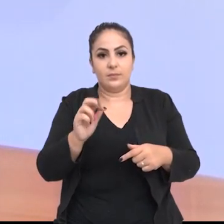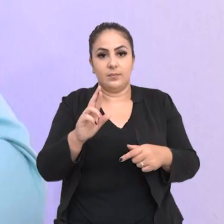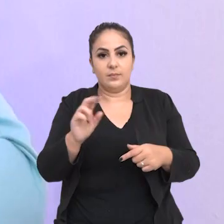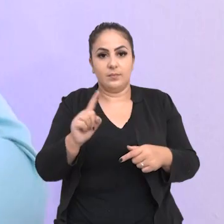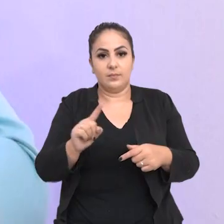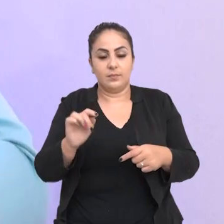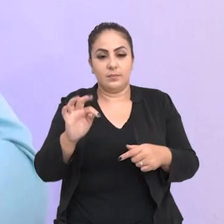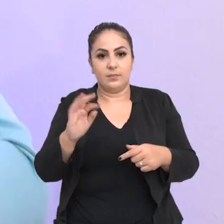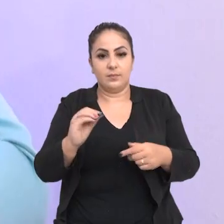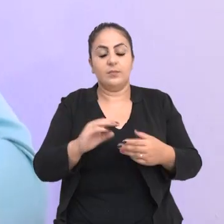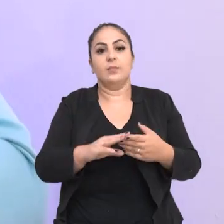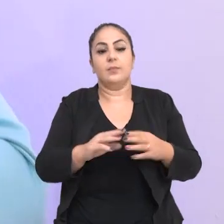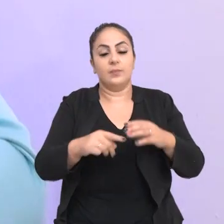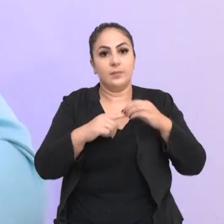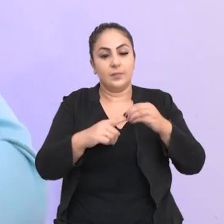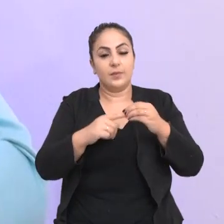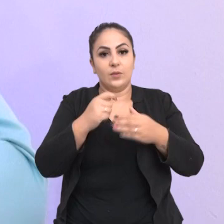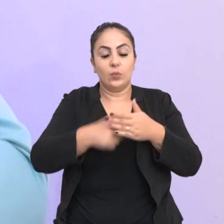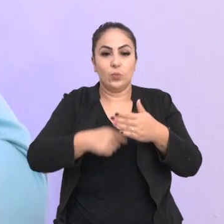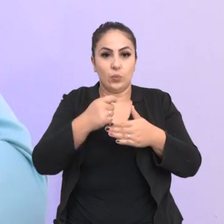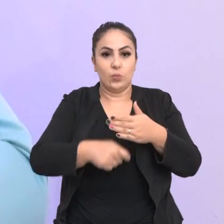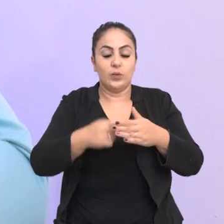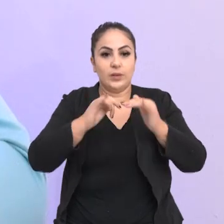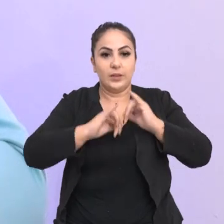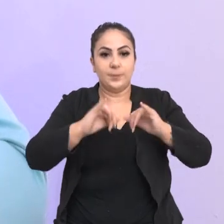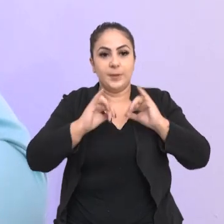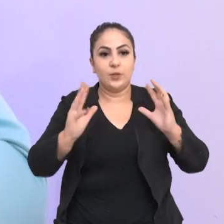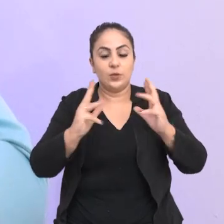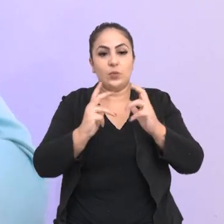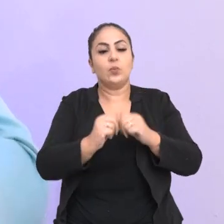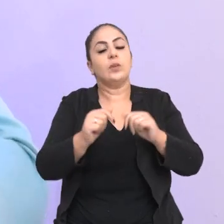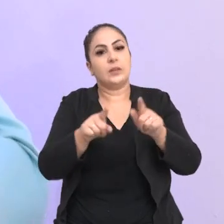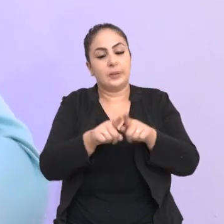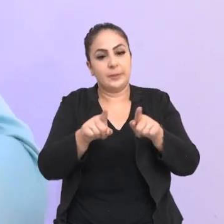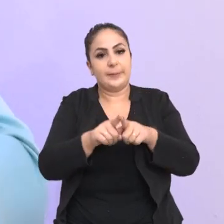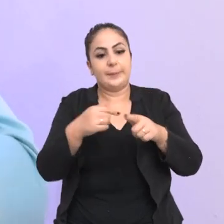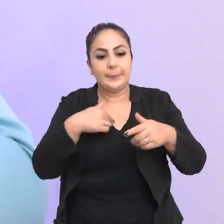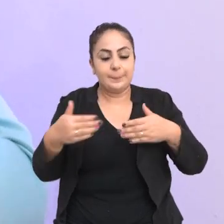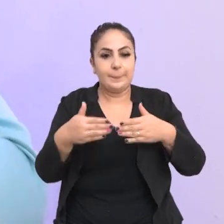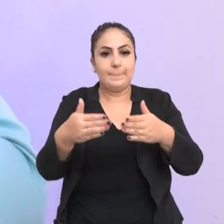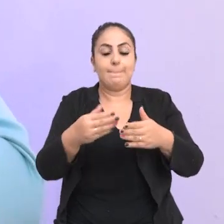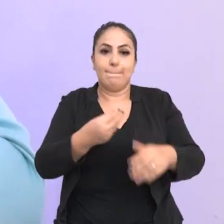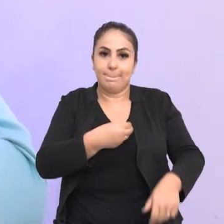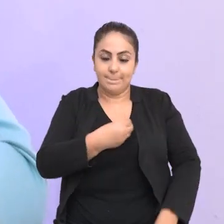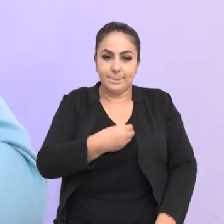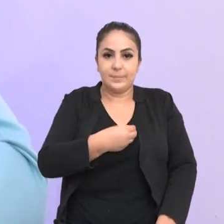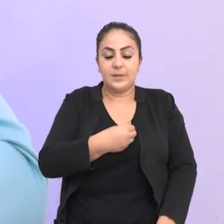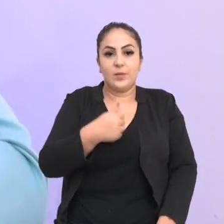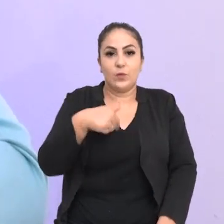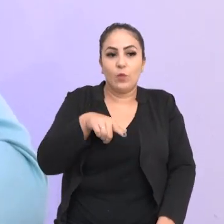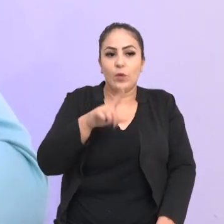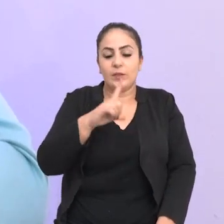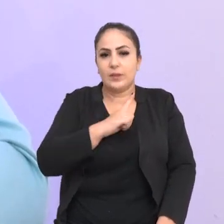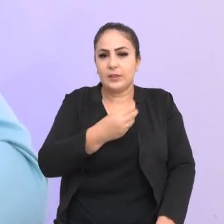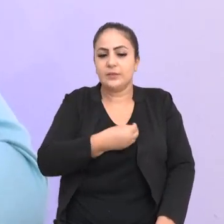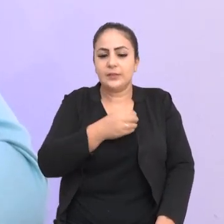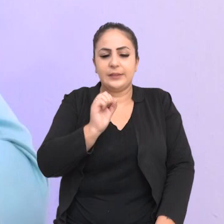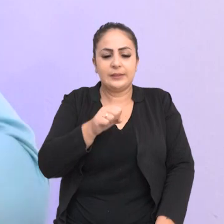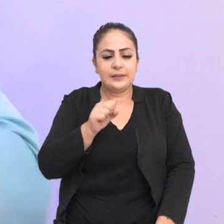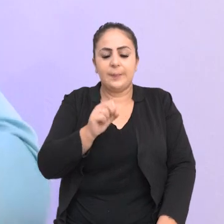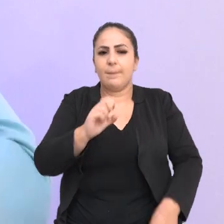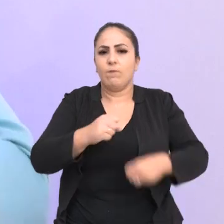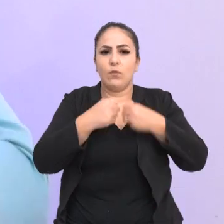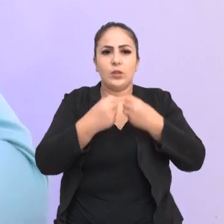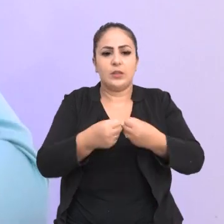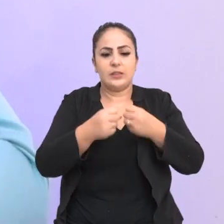Lorenzato. Uma das minhas principais bandeiras de campanha e também da minha trajetória de vida foi